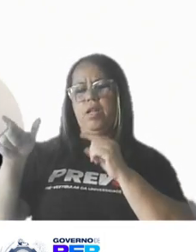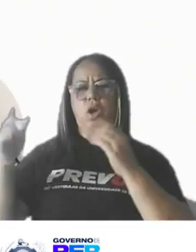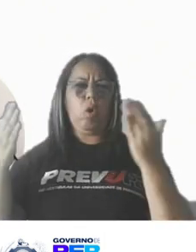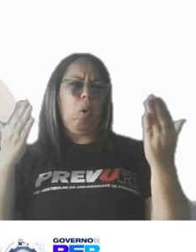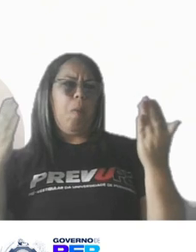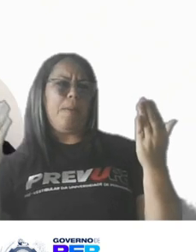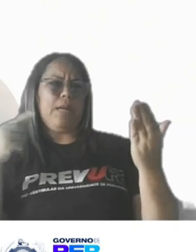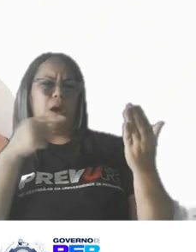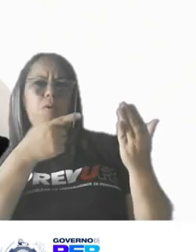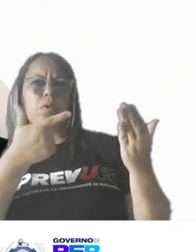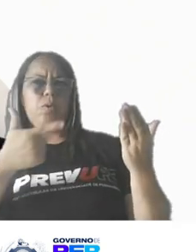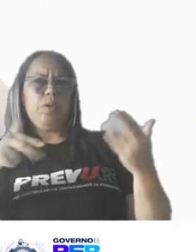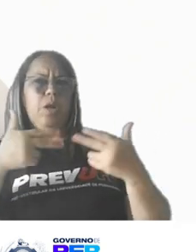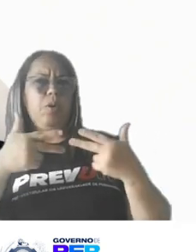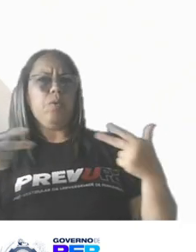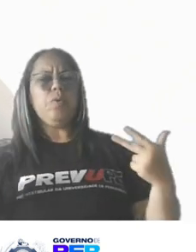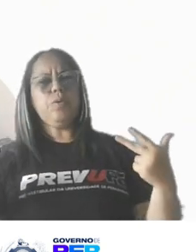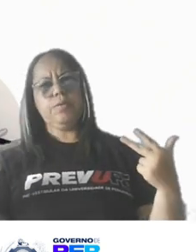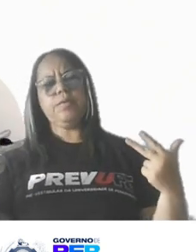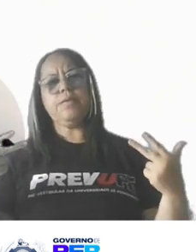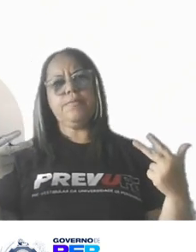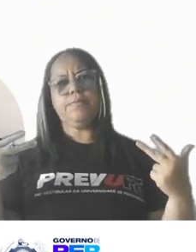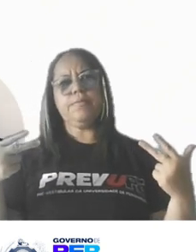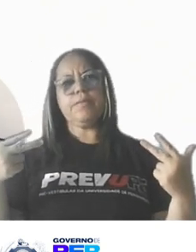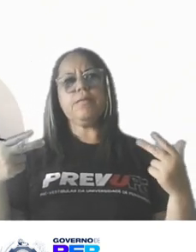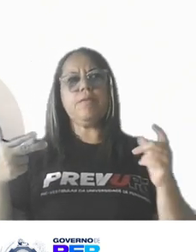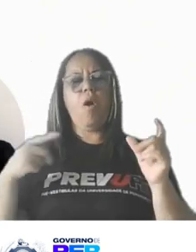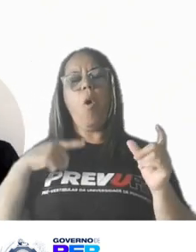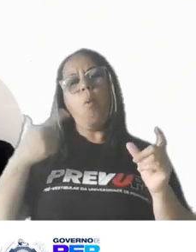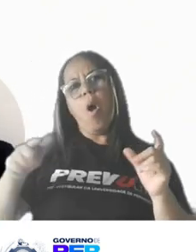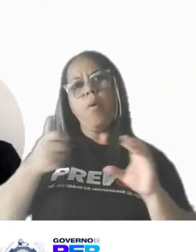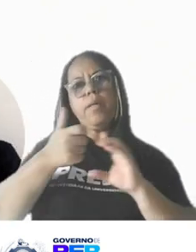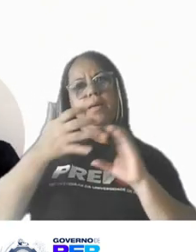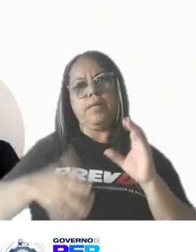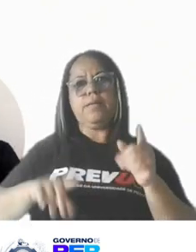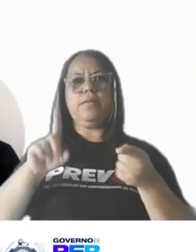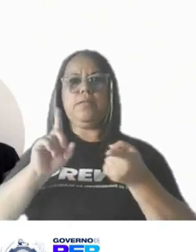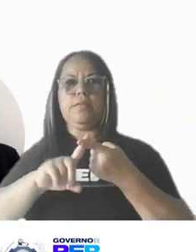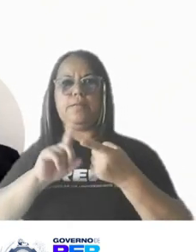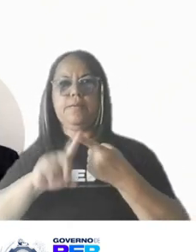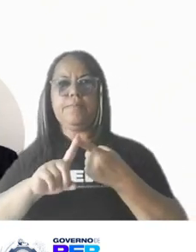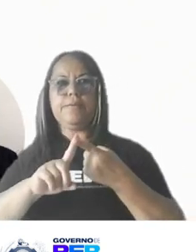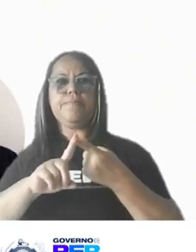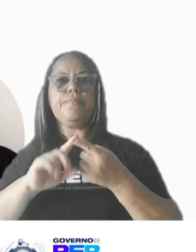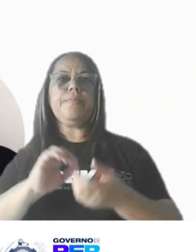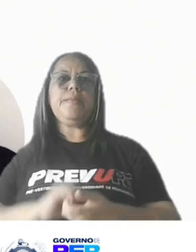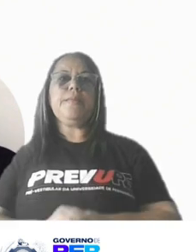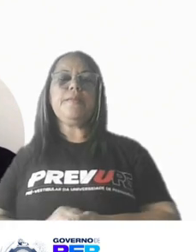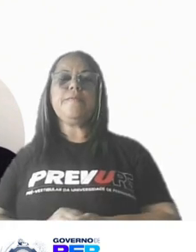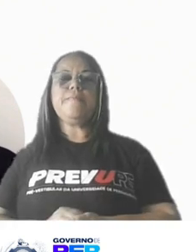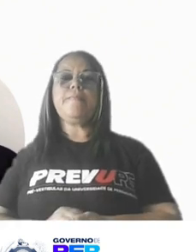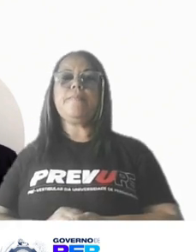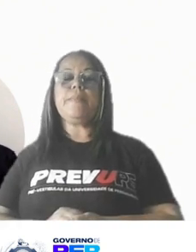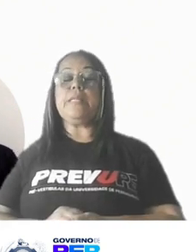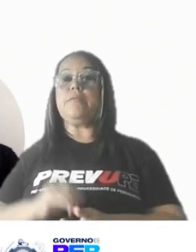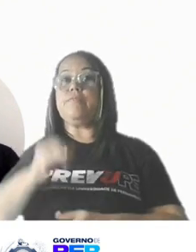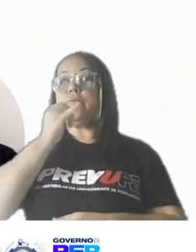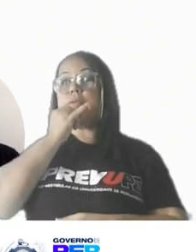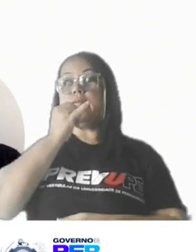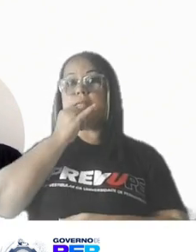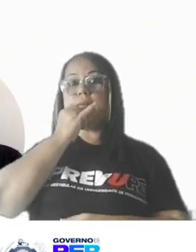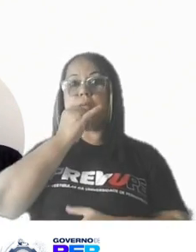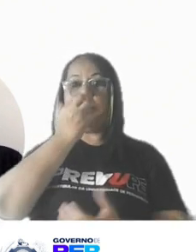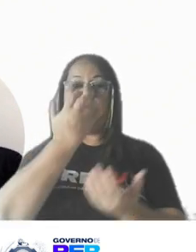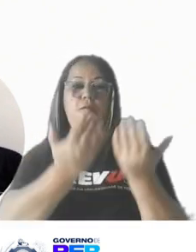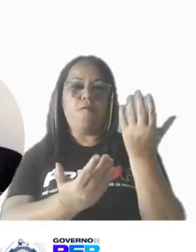comparar a outro elemento por meio de uma outra característica também. E aí a gente tem no exemplo